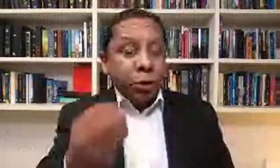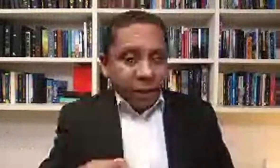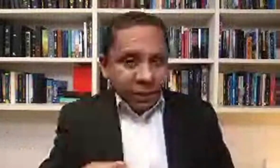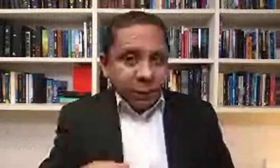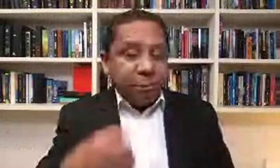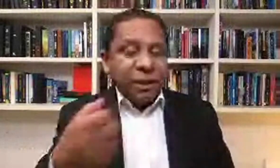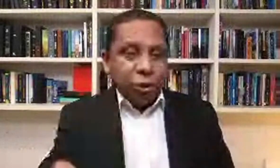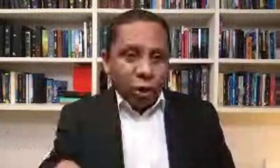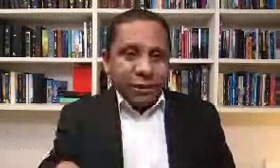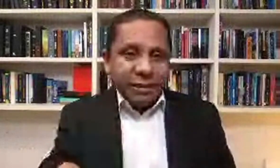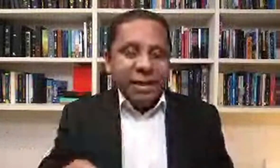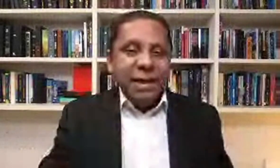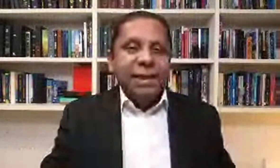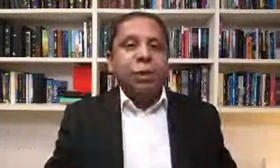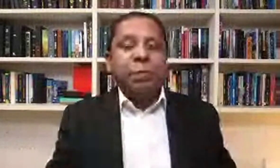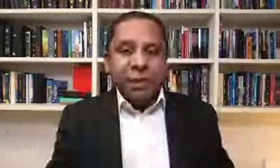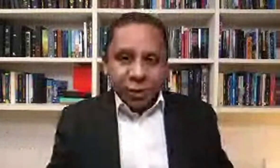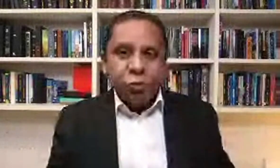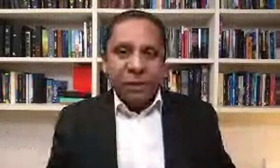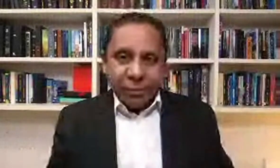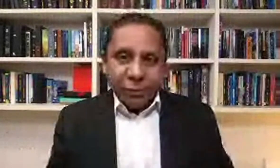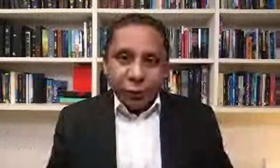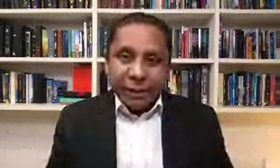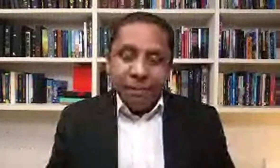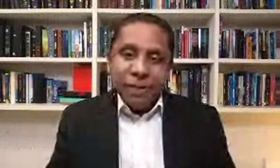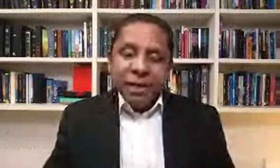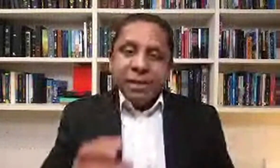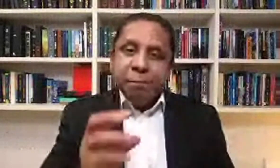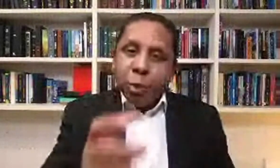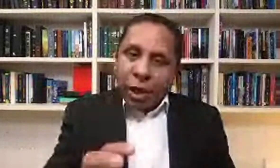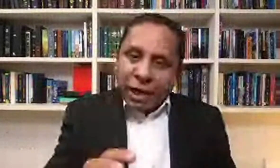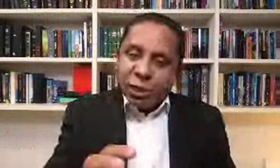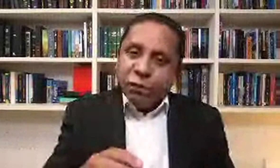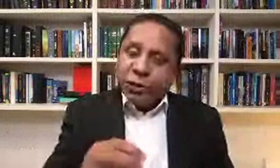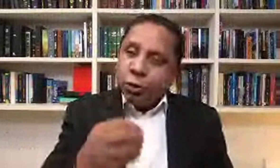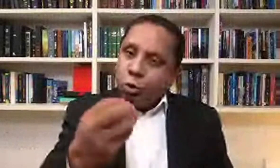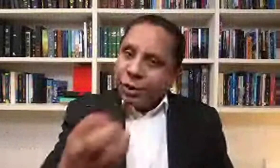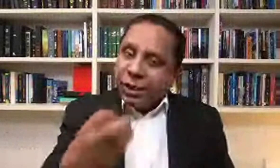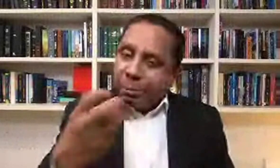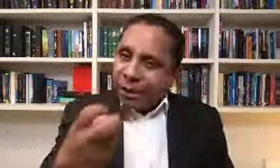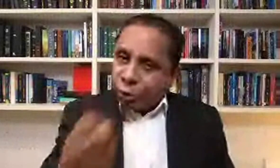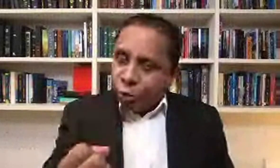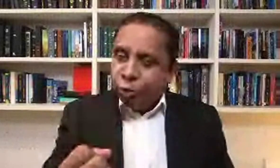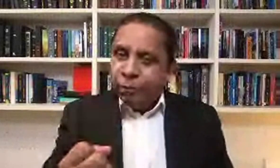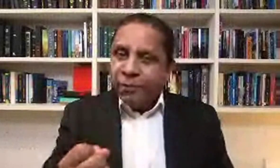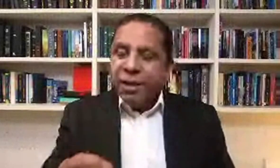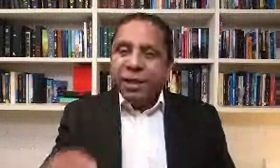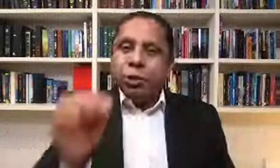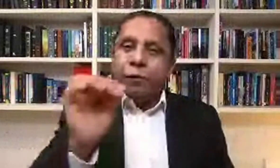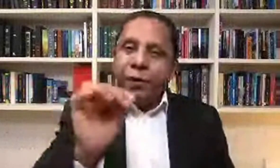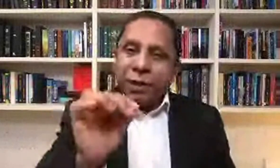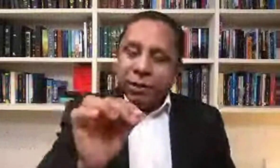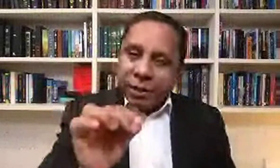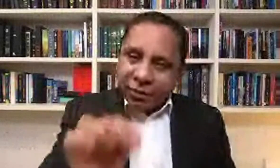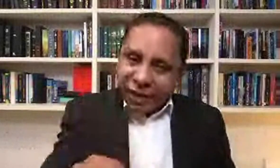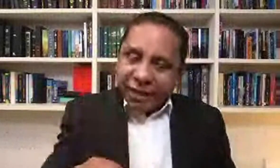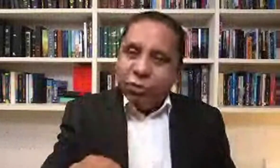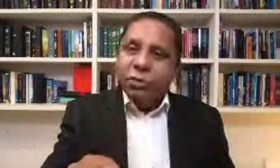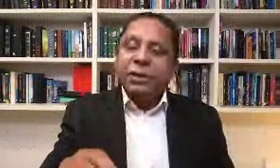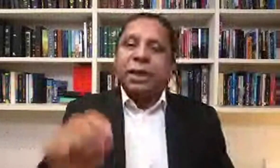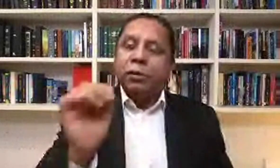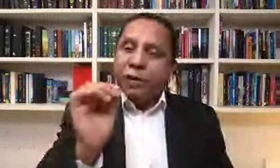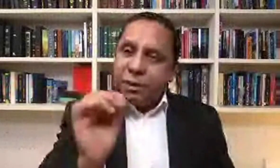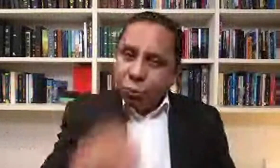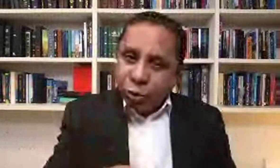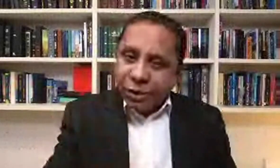informações importantes, preciosas, e que eu preciso passar para você. Se por acaso você não consegue captar tudo, isso fica